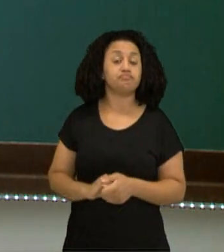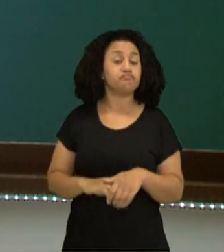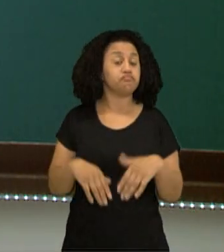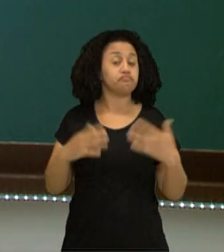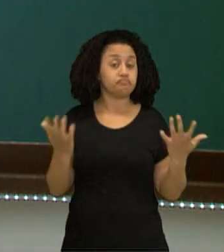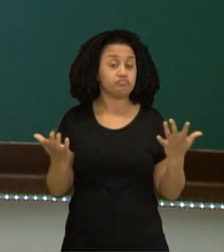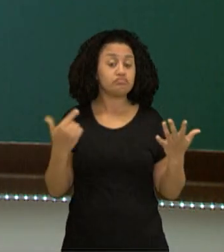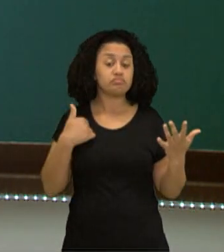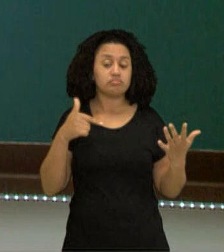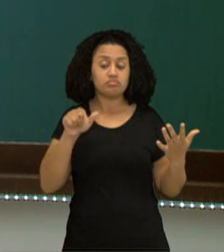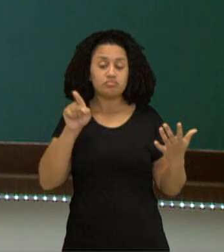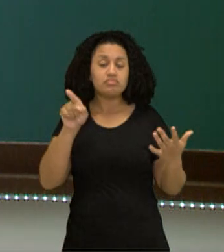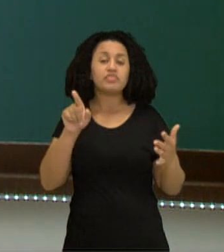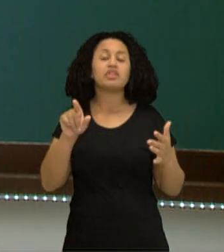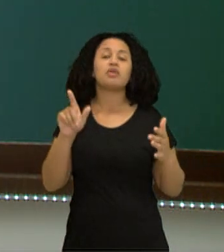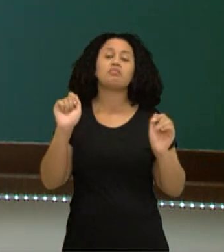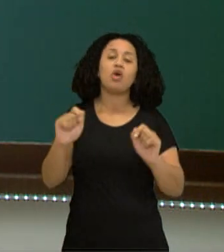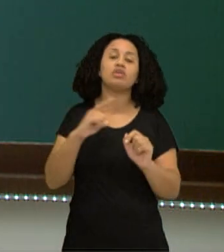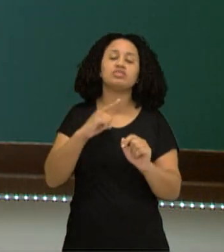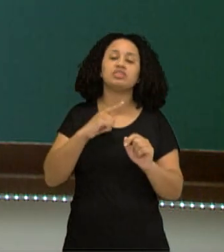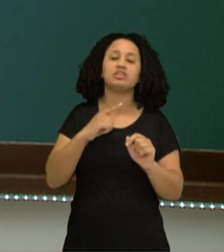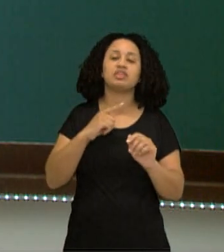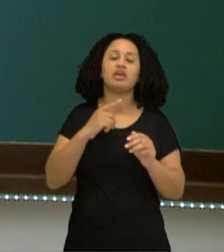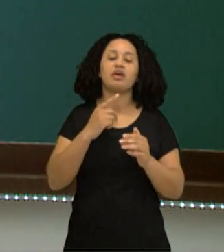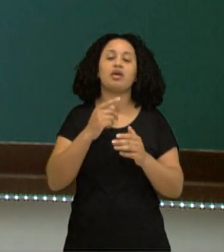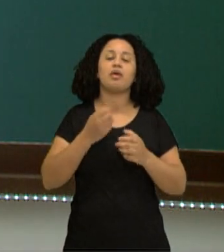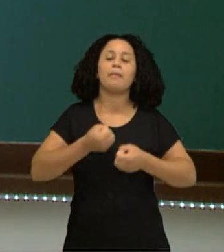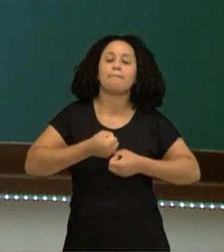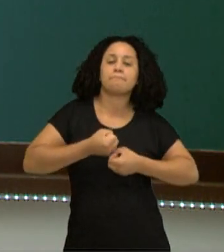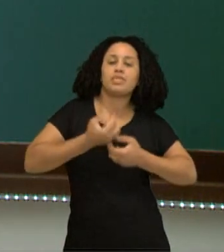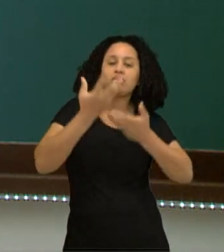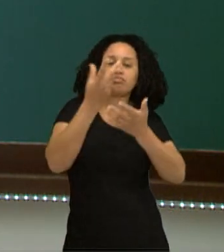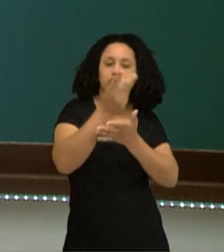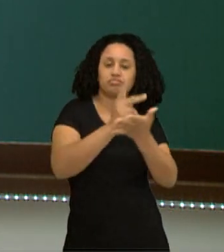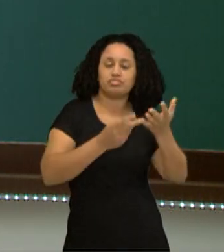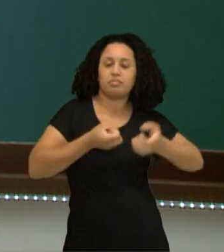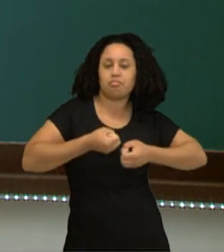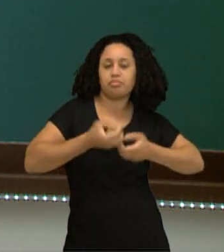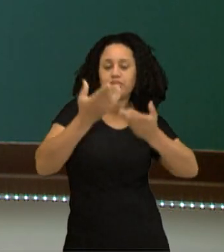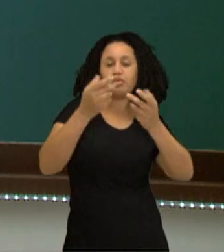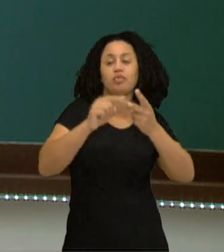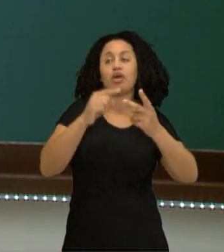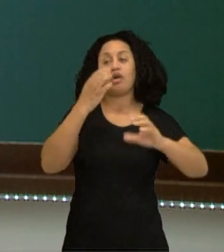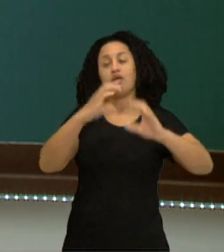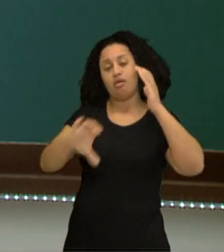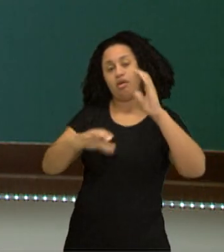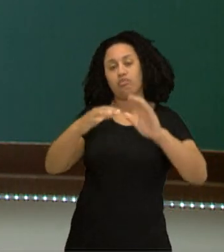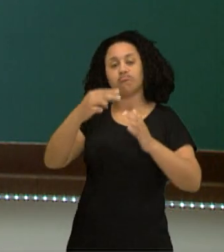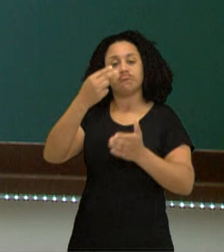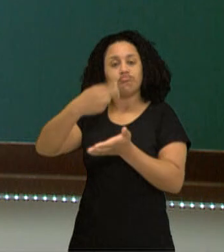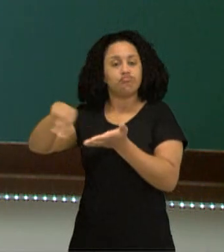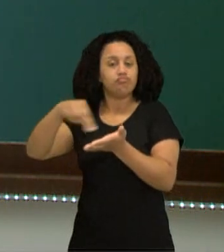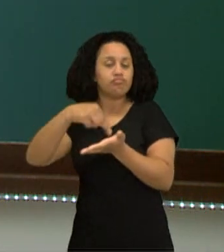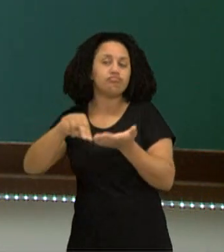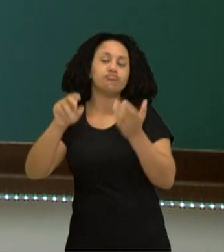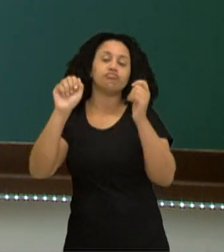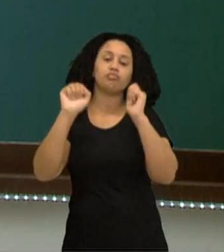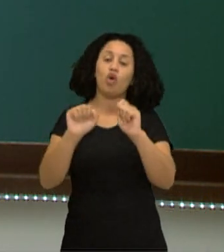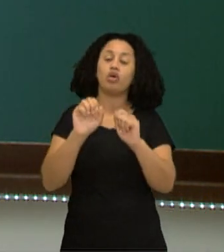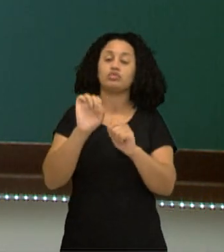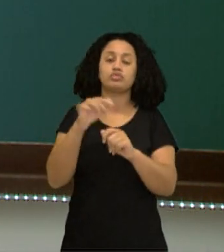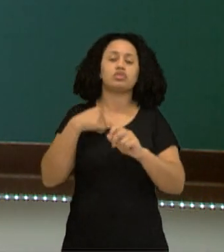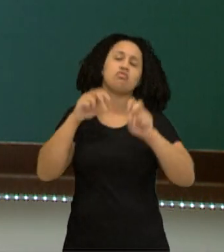um happening pode ter declamação de poesia, pode ter canto, pode ter dança, pode ter